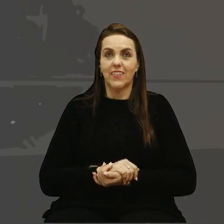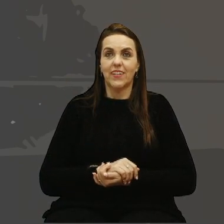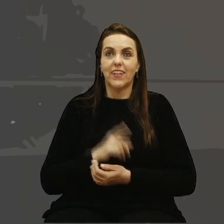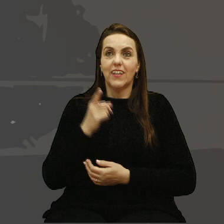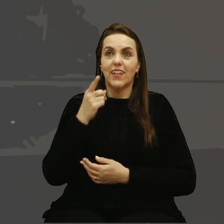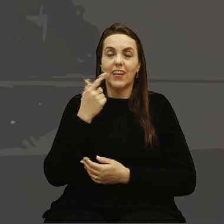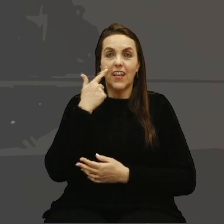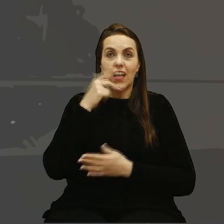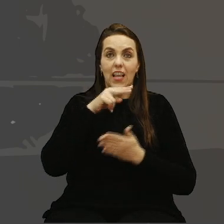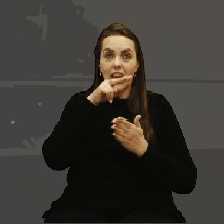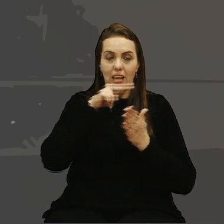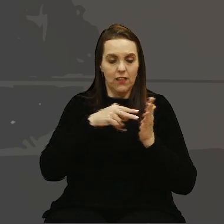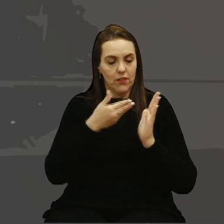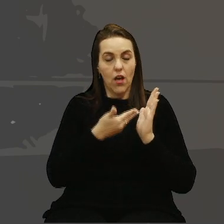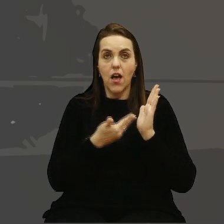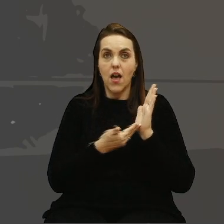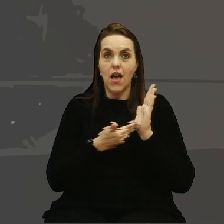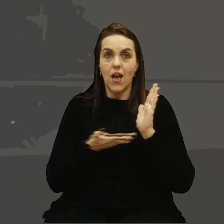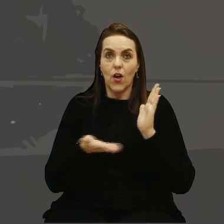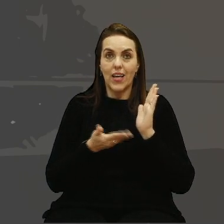Leitura atual,